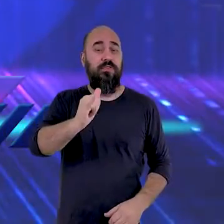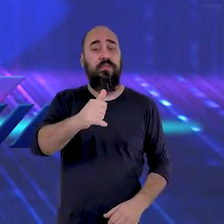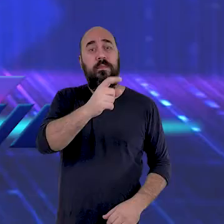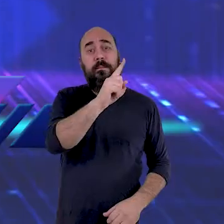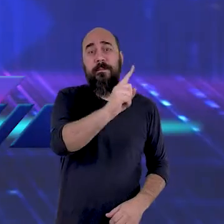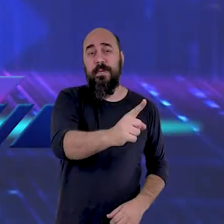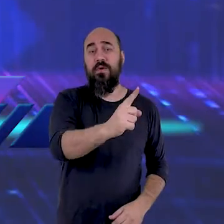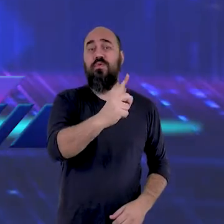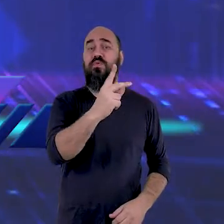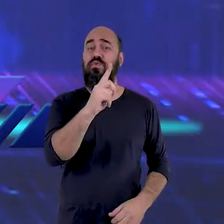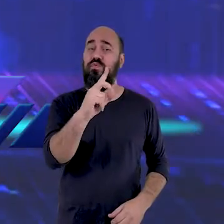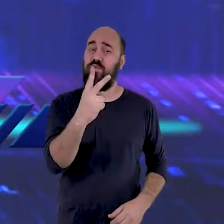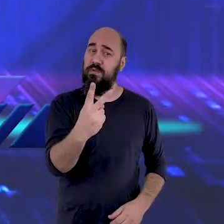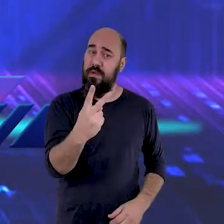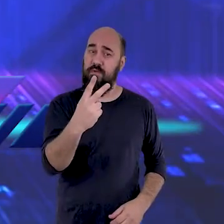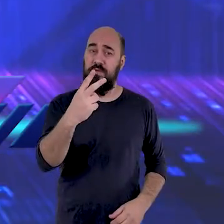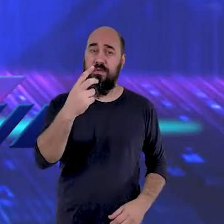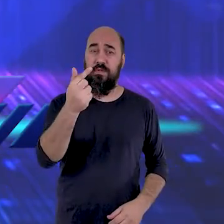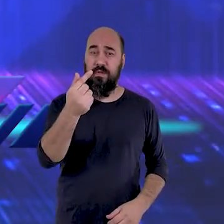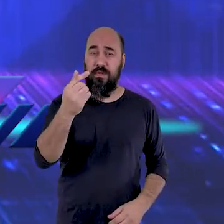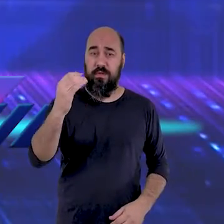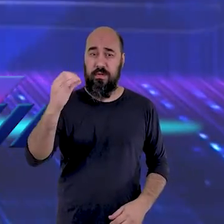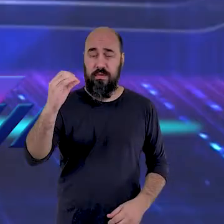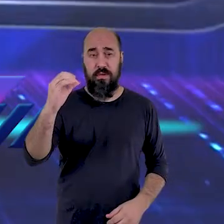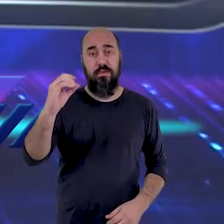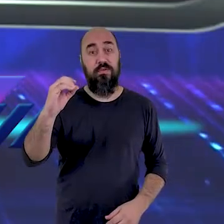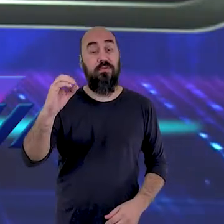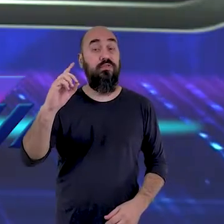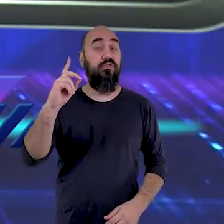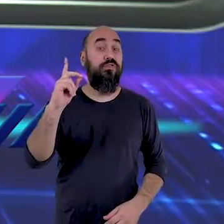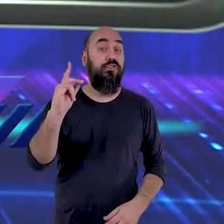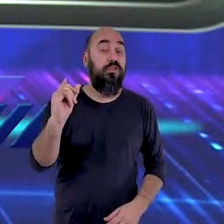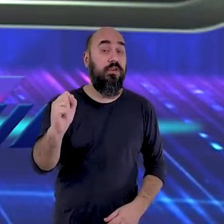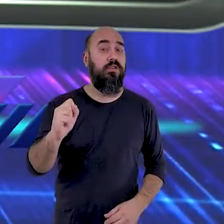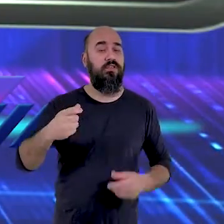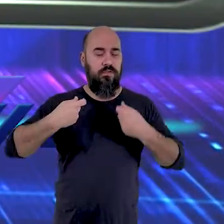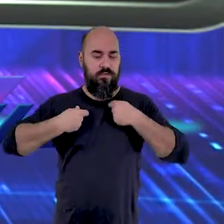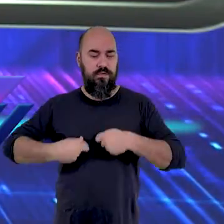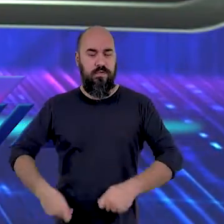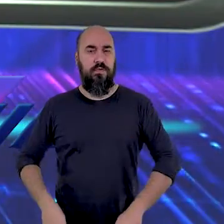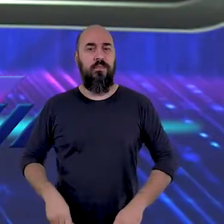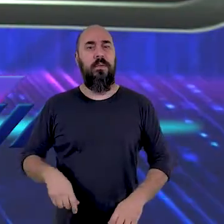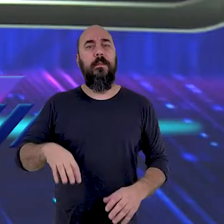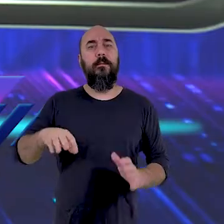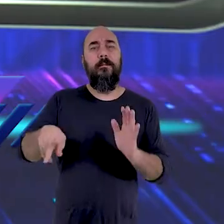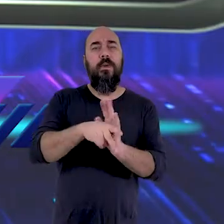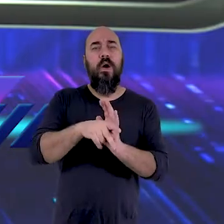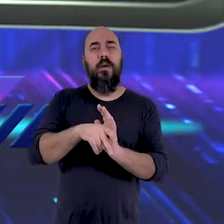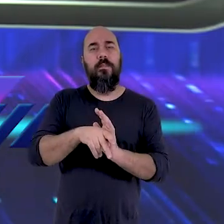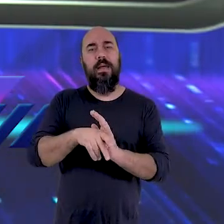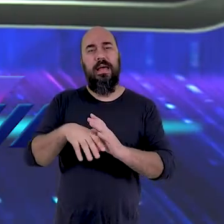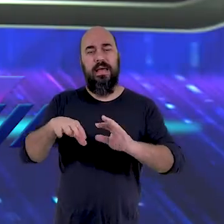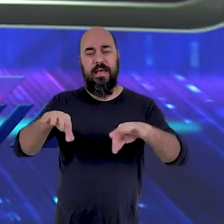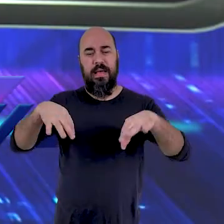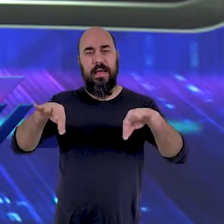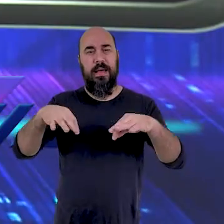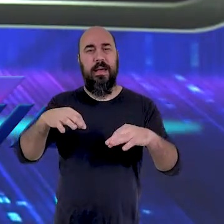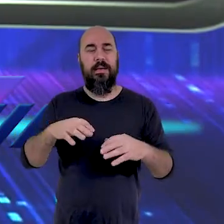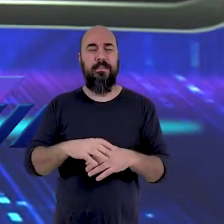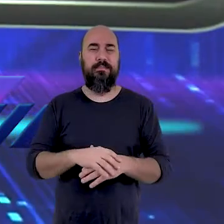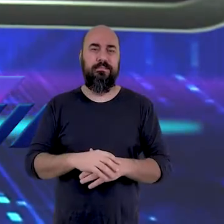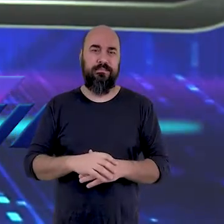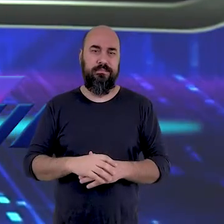1260 dias, vestidas de pano de saco. O que a Bíblia está dizendo é